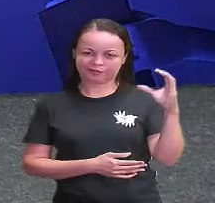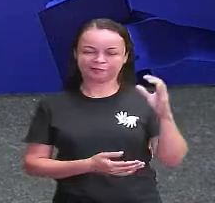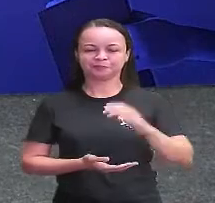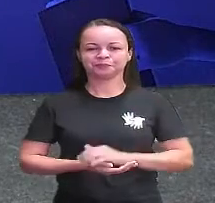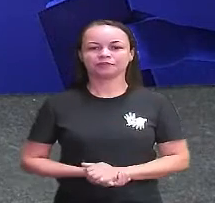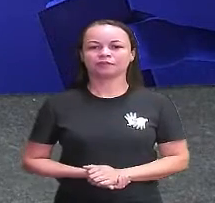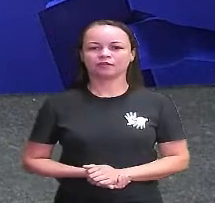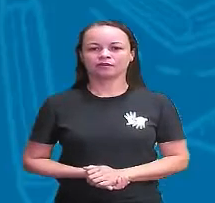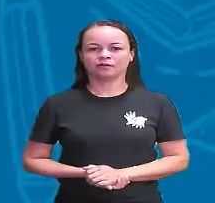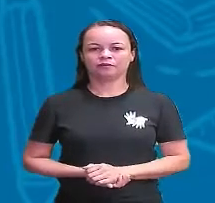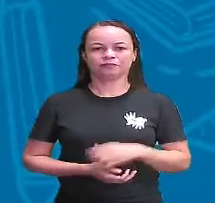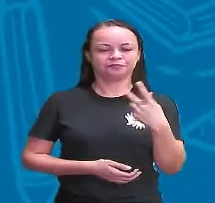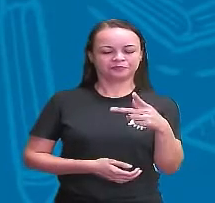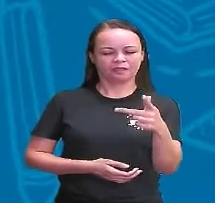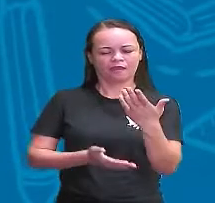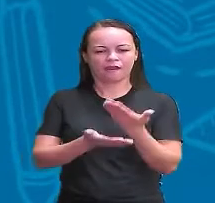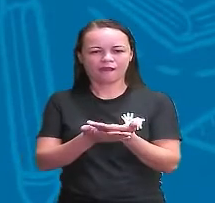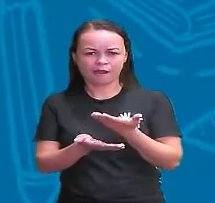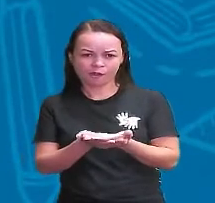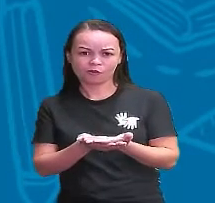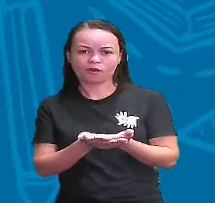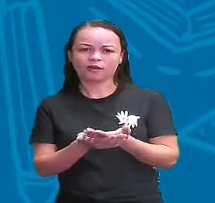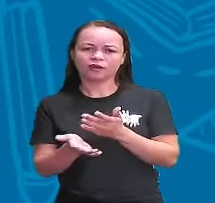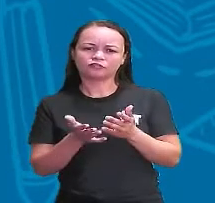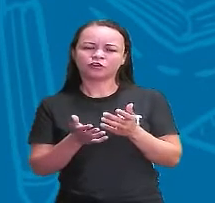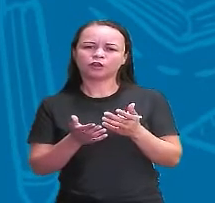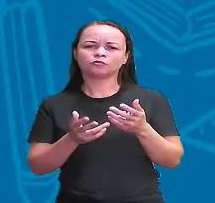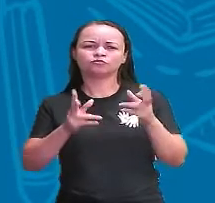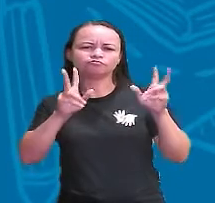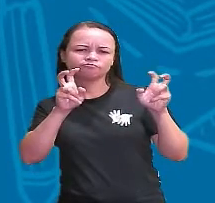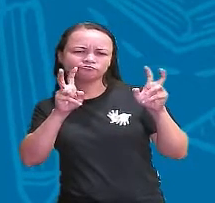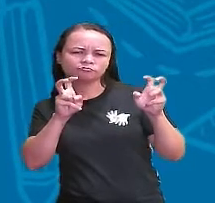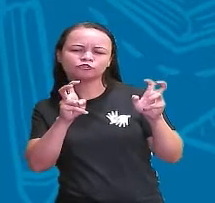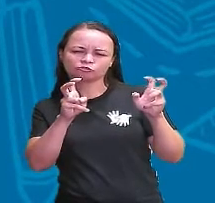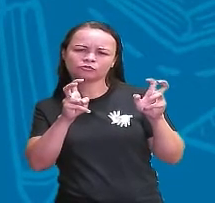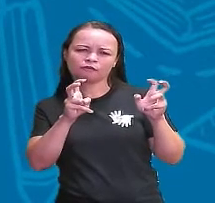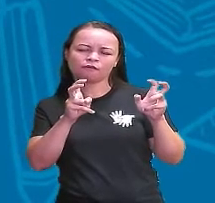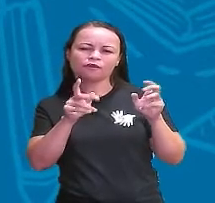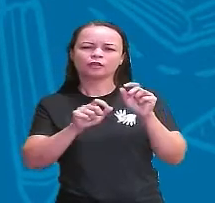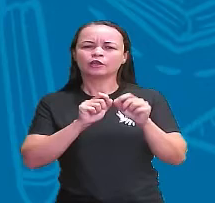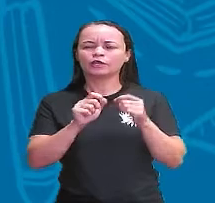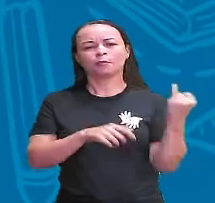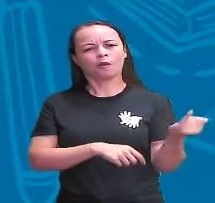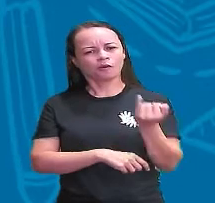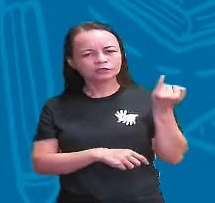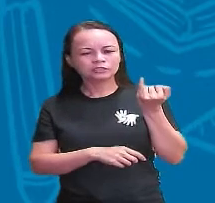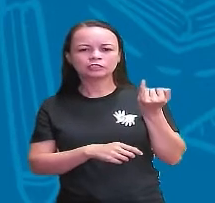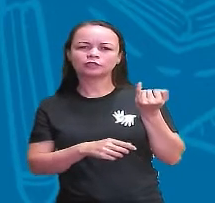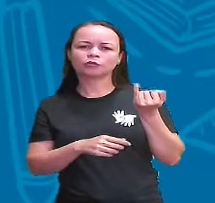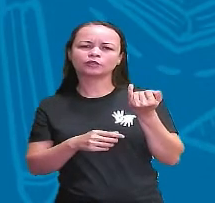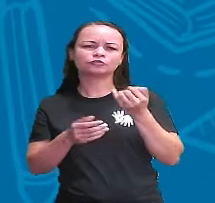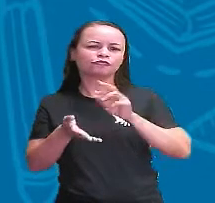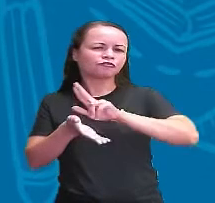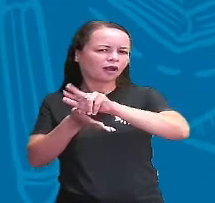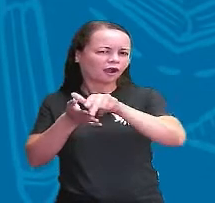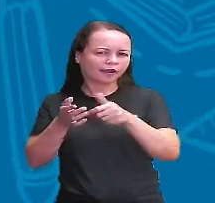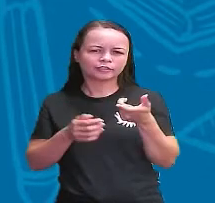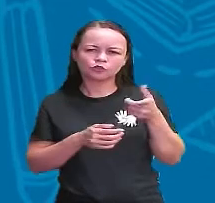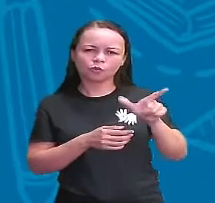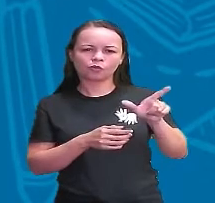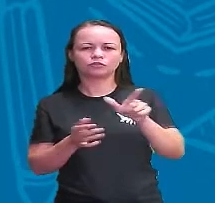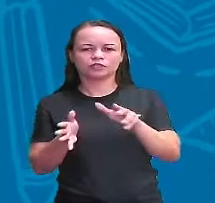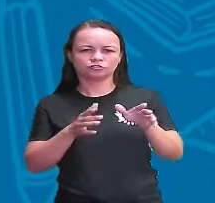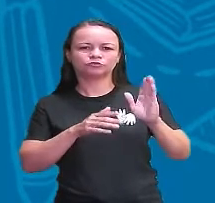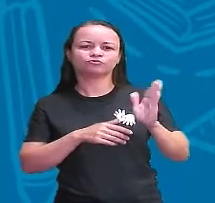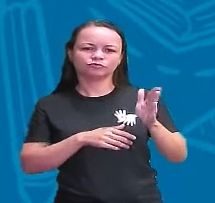Natureza. Nessa aula de hoje, a gente vai tratar sobre uma temática, tão importante quanto todas as outras que a gente já